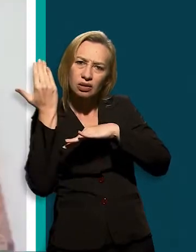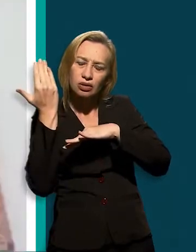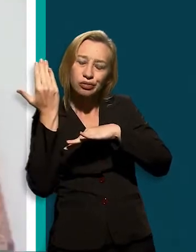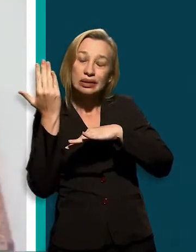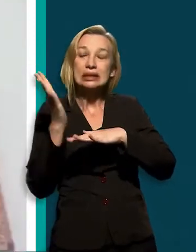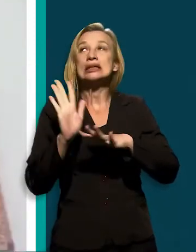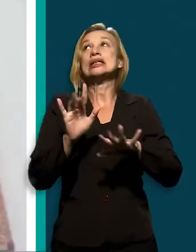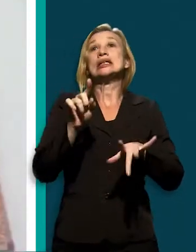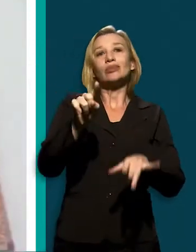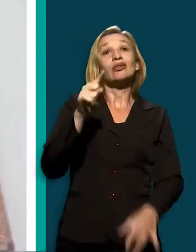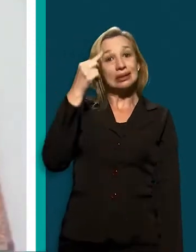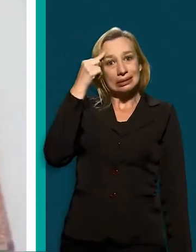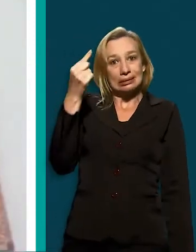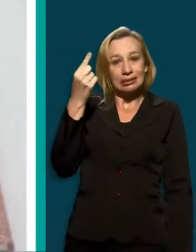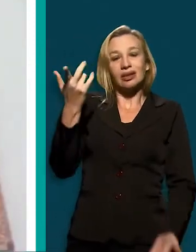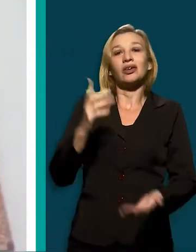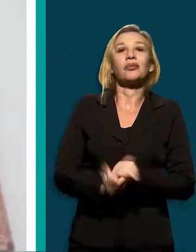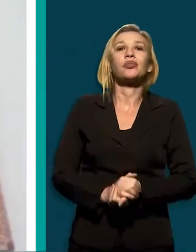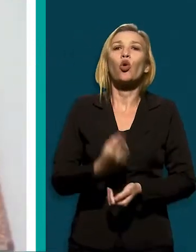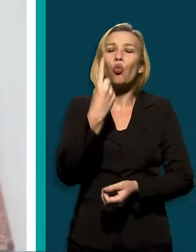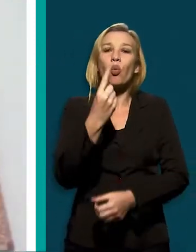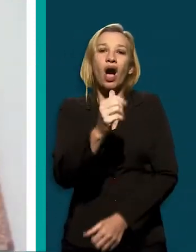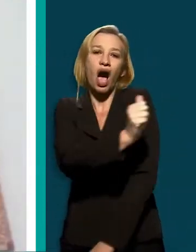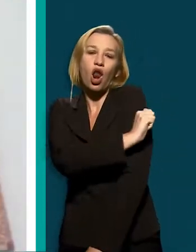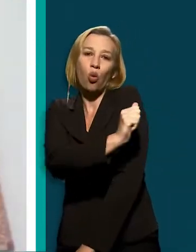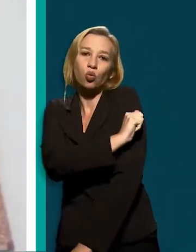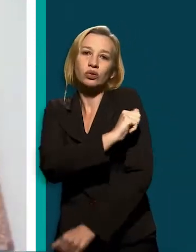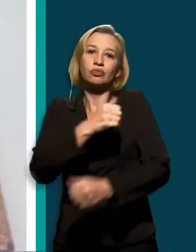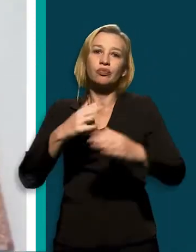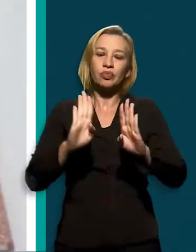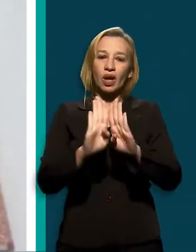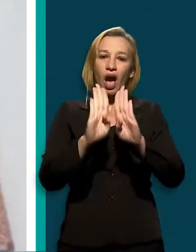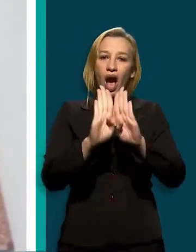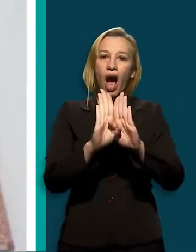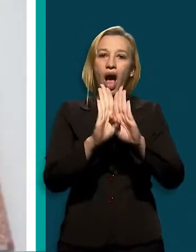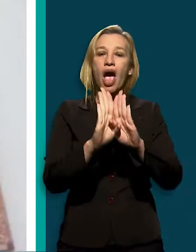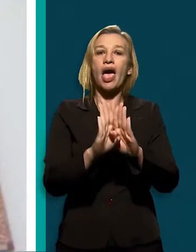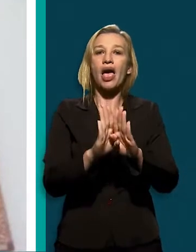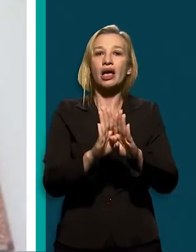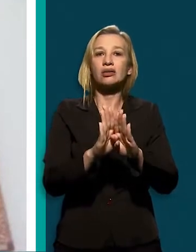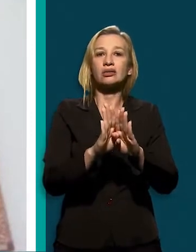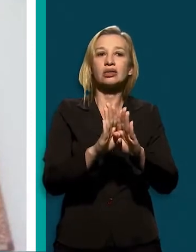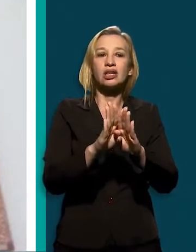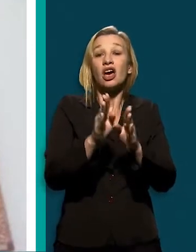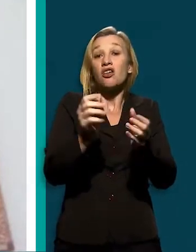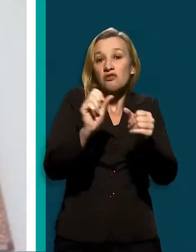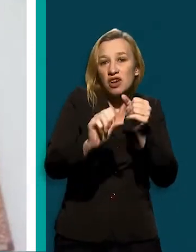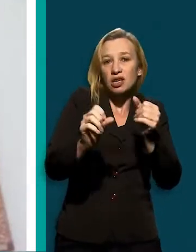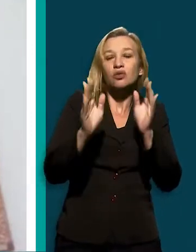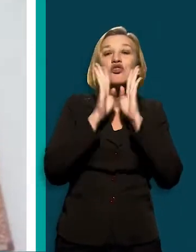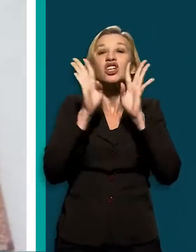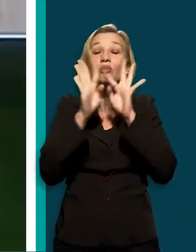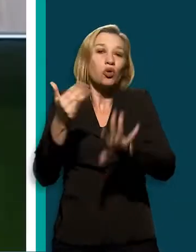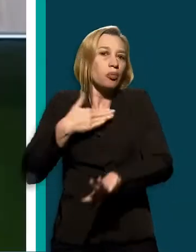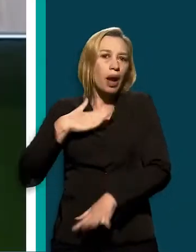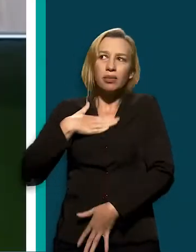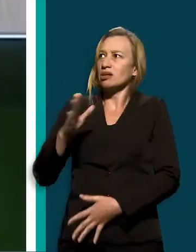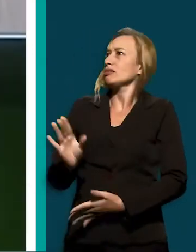usar rede social? Para você ter uma ideia, uma aluna minha abriu um Facebook para mim, uma certa